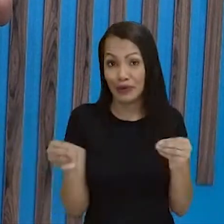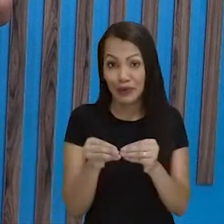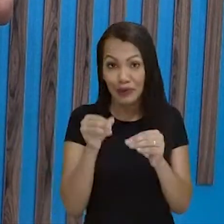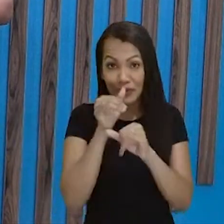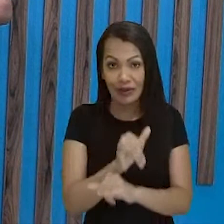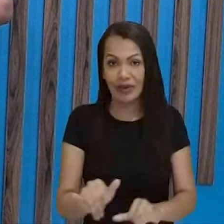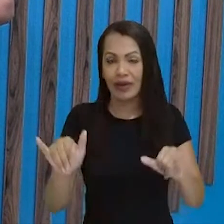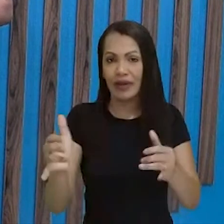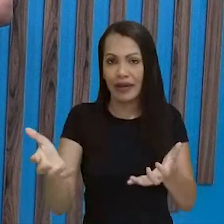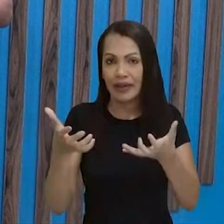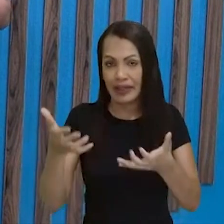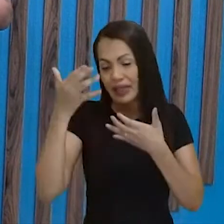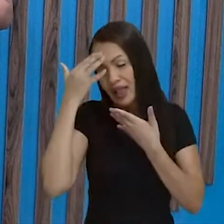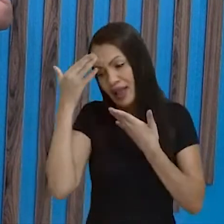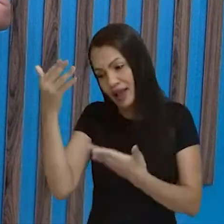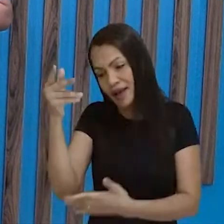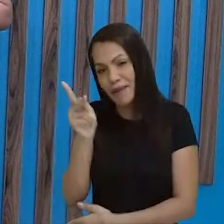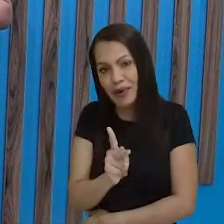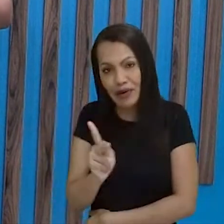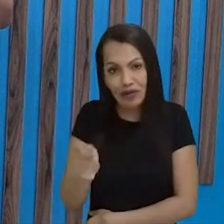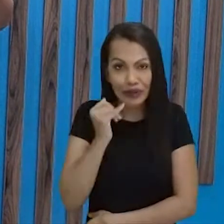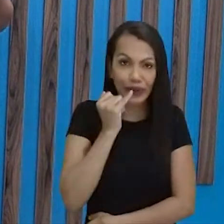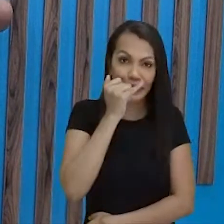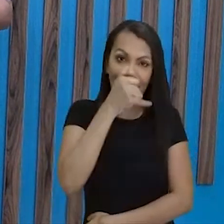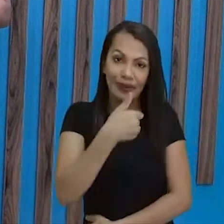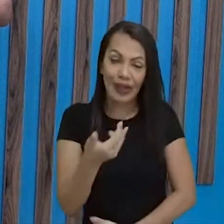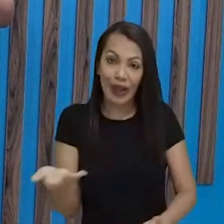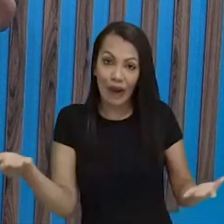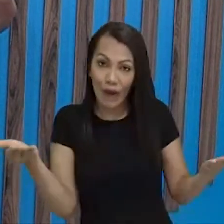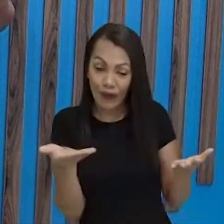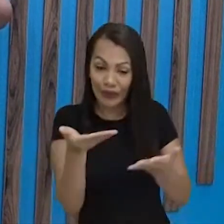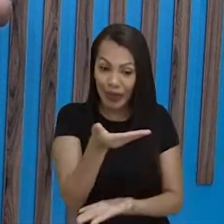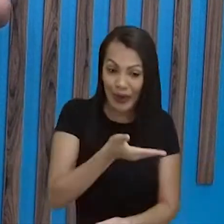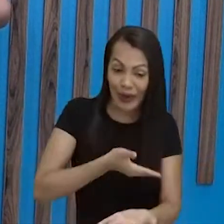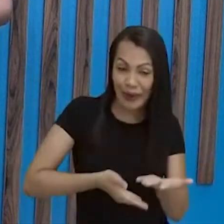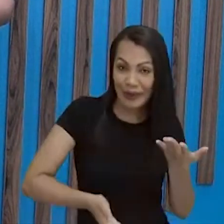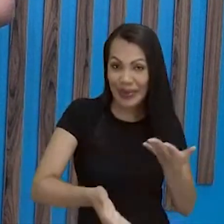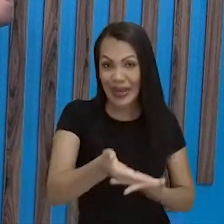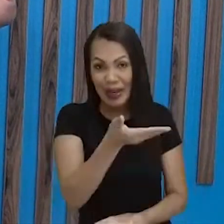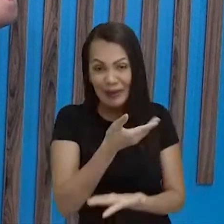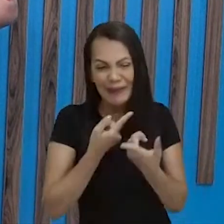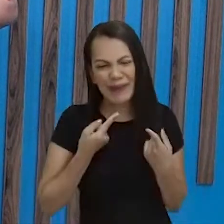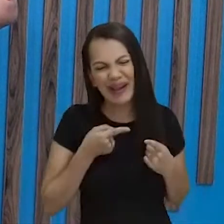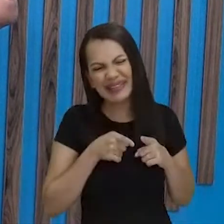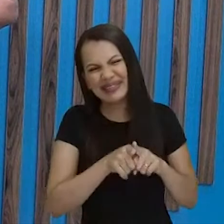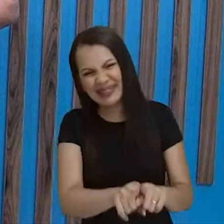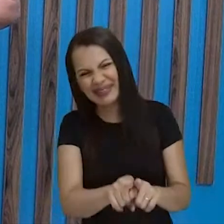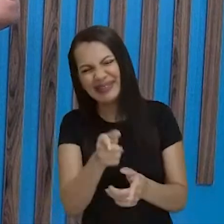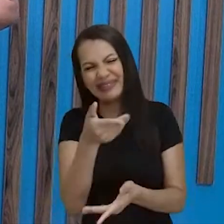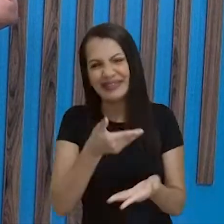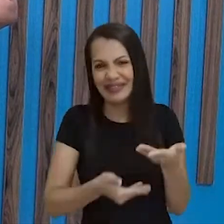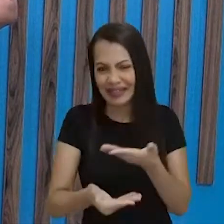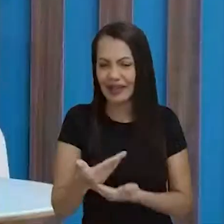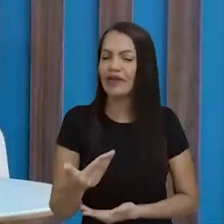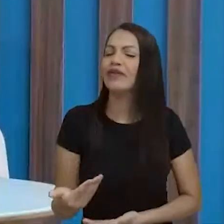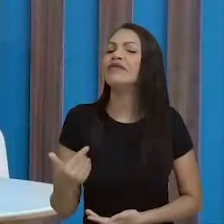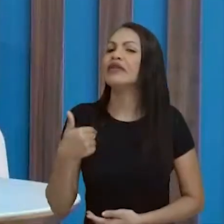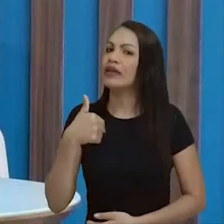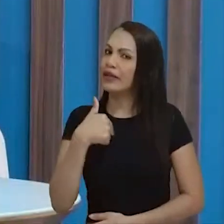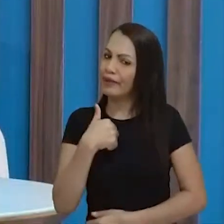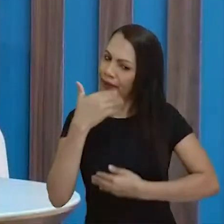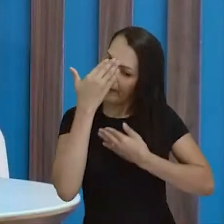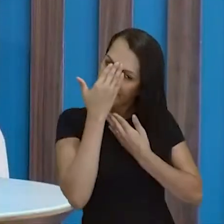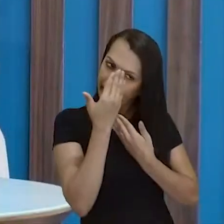certo? Eu queria agradecer aqui a professora Josi, hoje por essa parceria, não é, professora Josi? Obrigada, eu